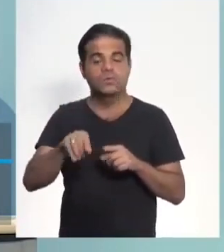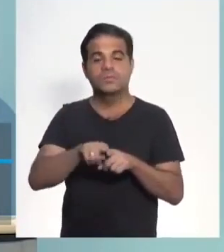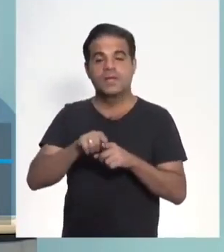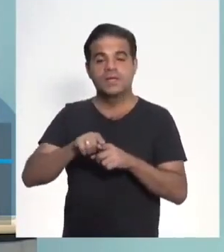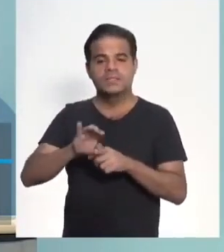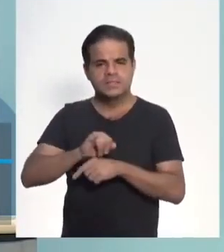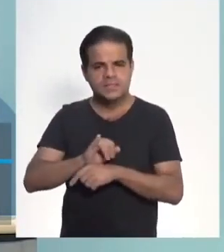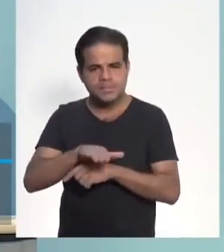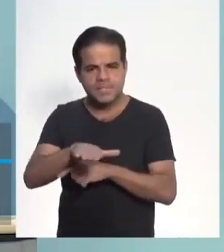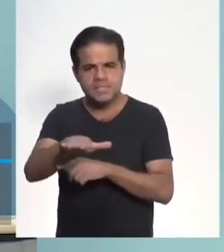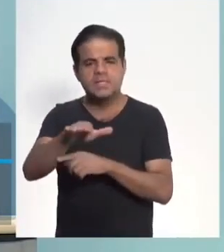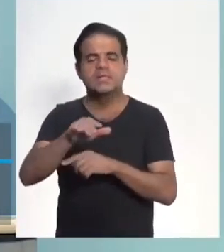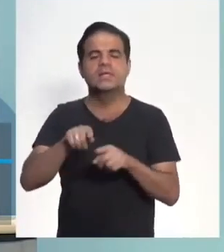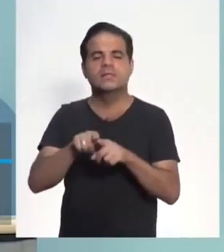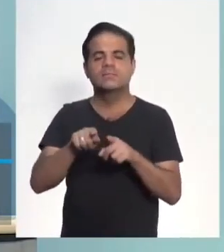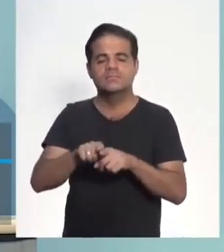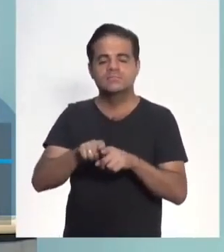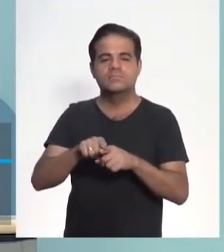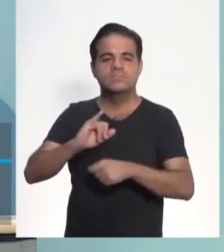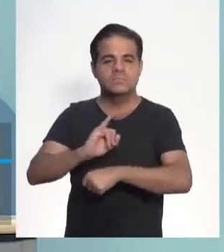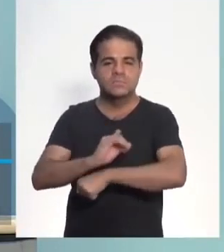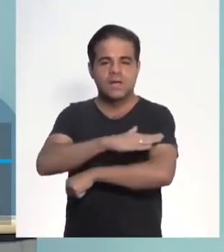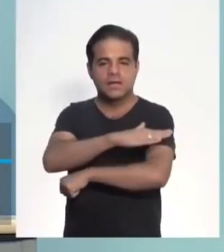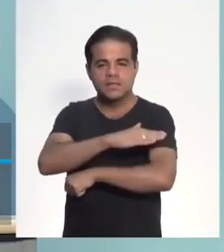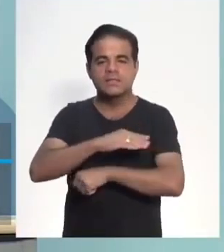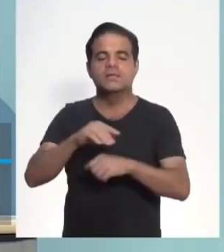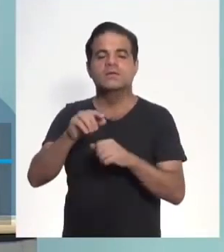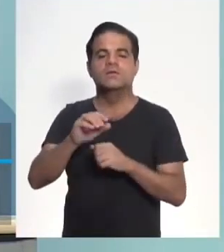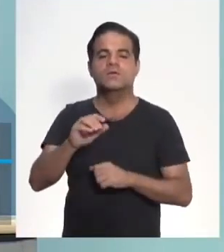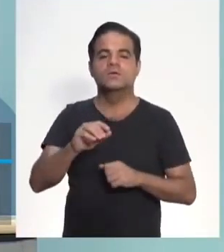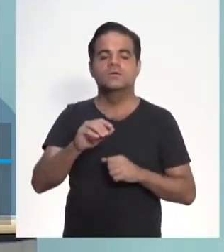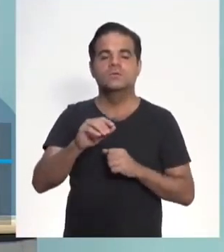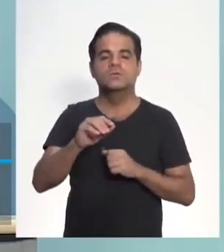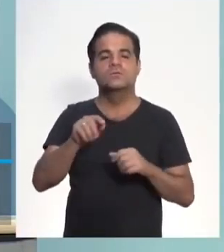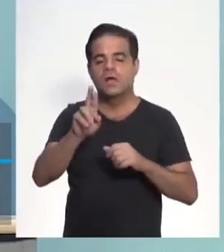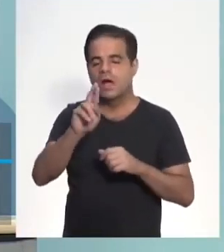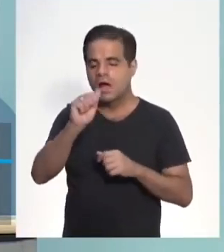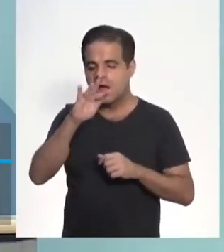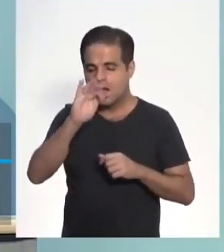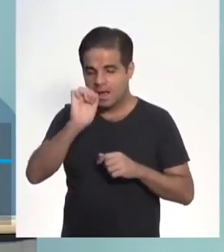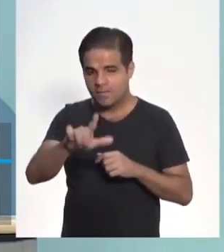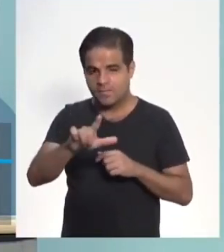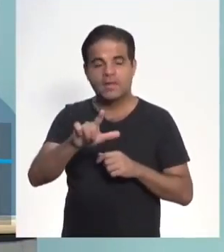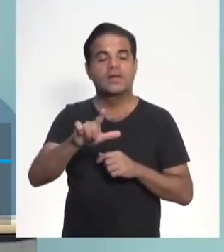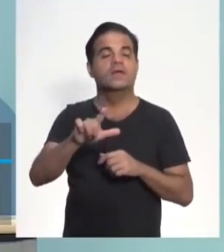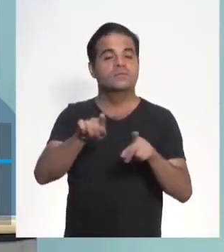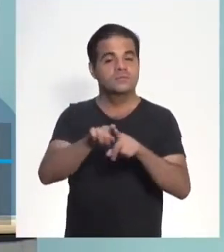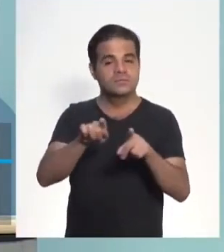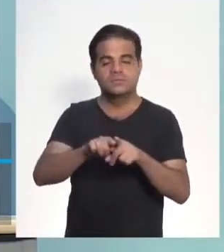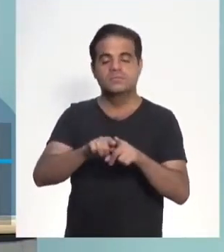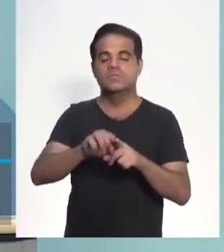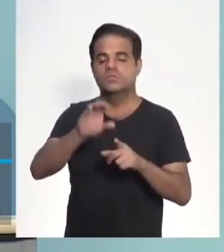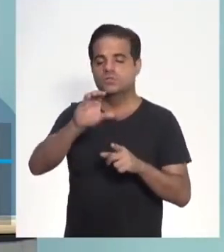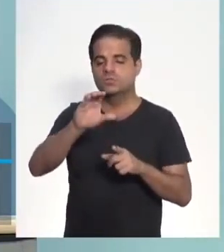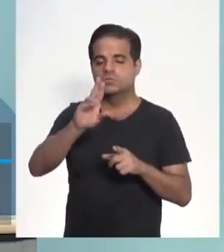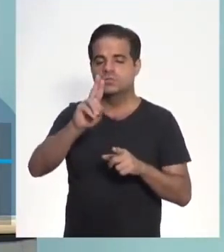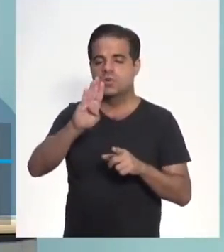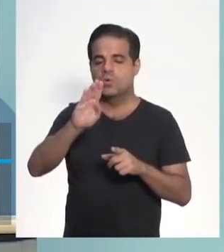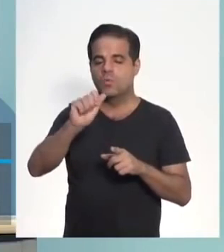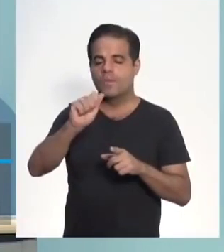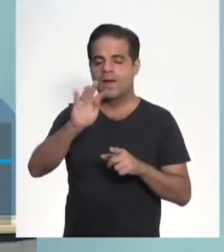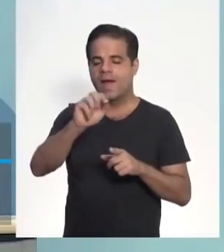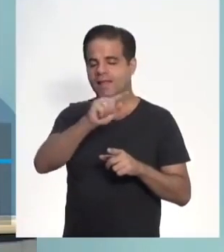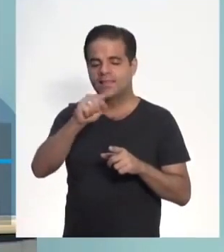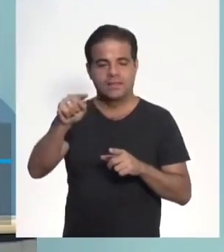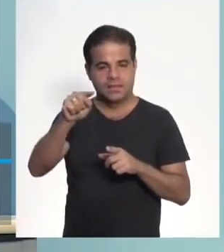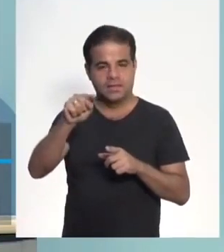Itapecerica, o Luíde da Escola Tomi Otaki, o Rafael da Valdomiro Mariane de Cubatão, a Clara Lima